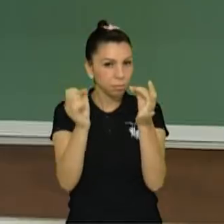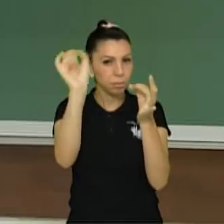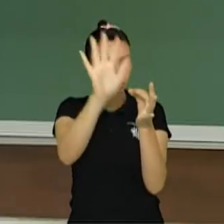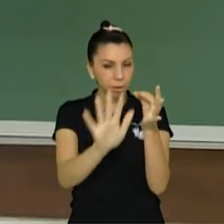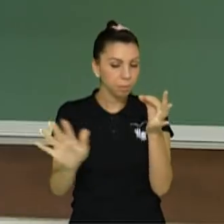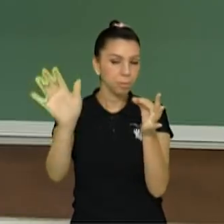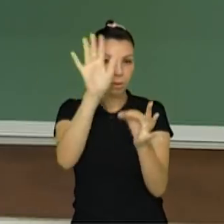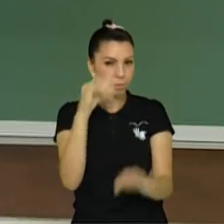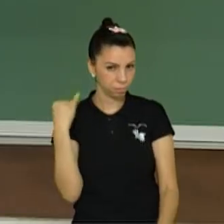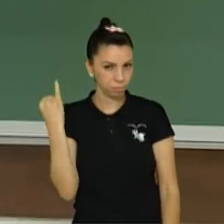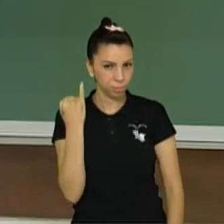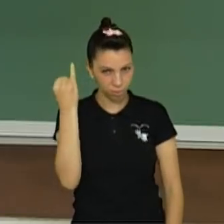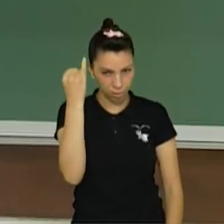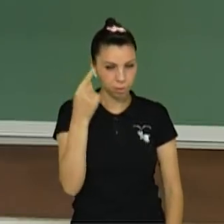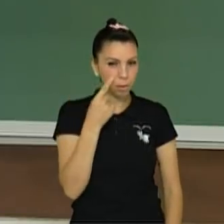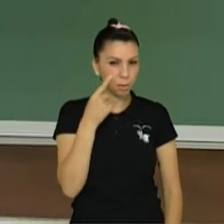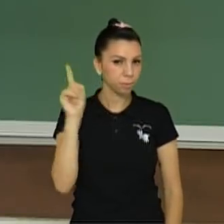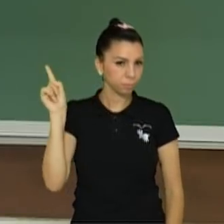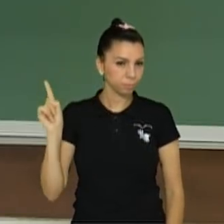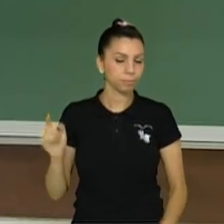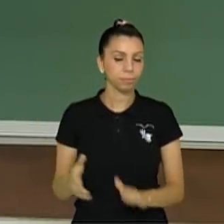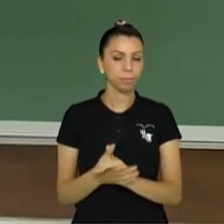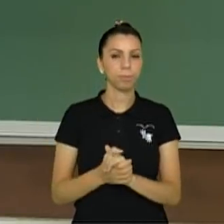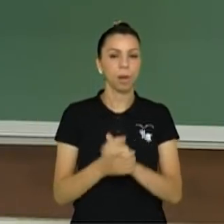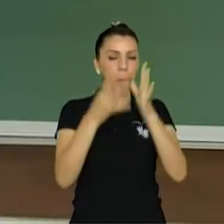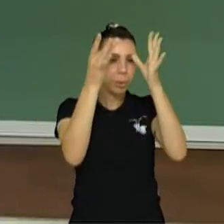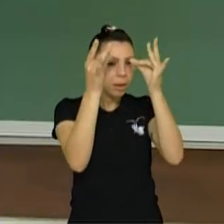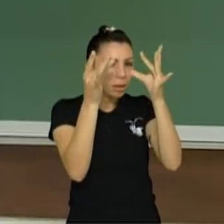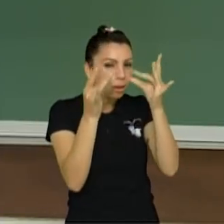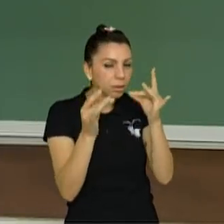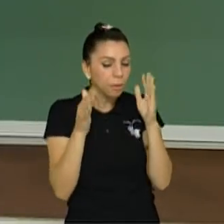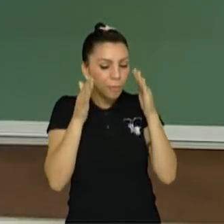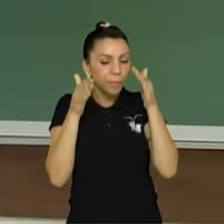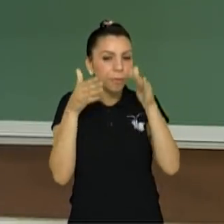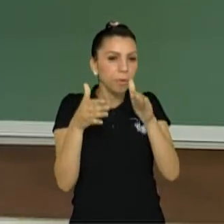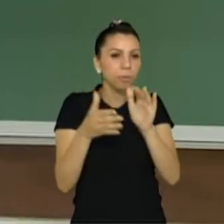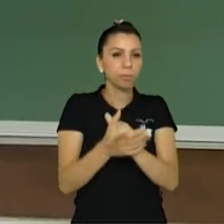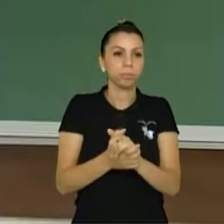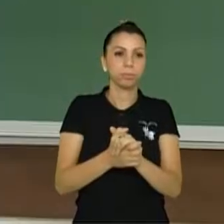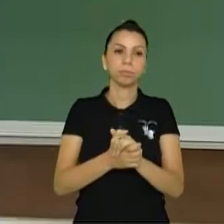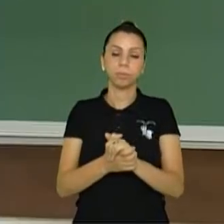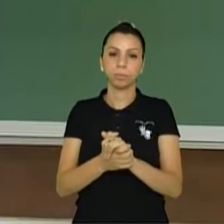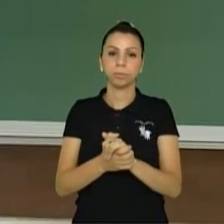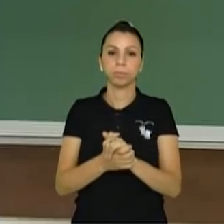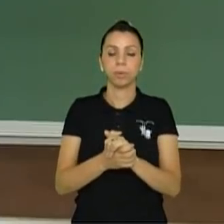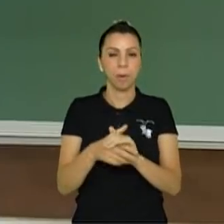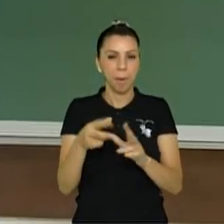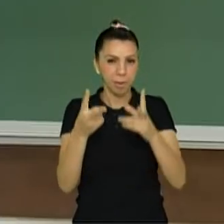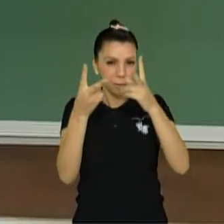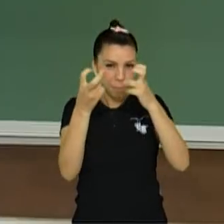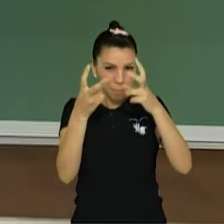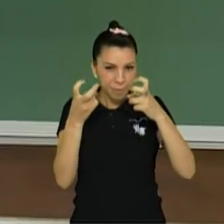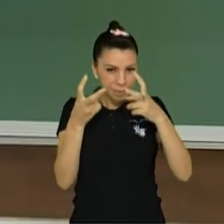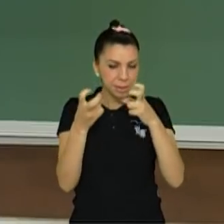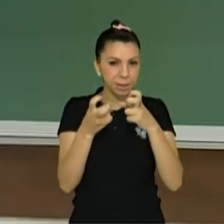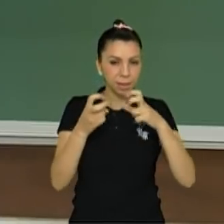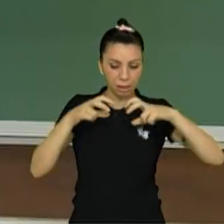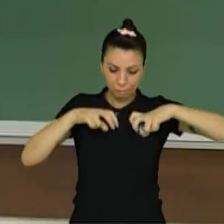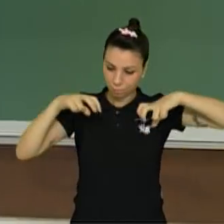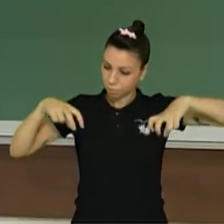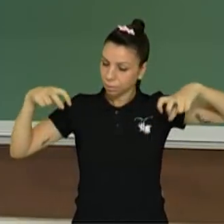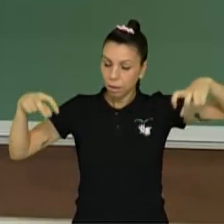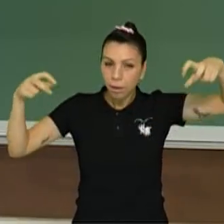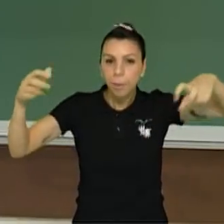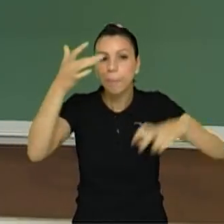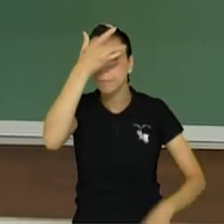considero muito importante, tá? Então, foca aqui comigo. Nem todos que estão aqui nesse